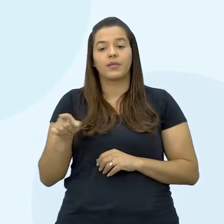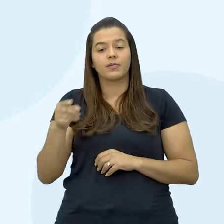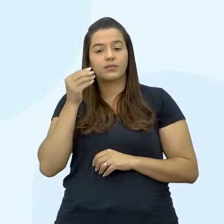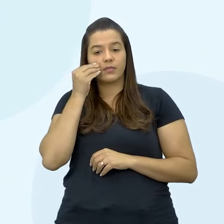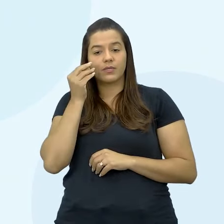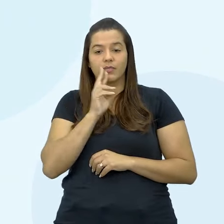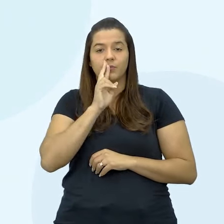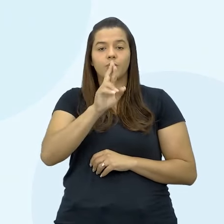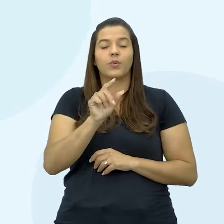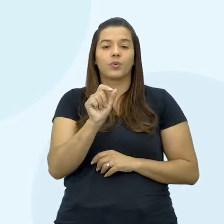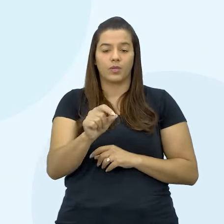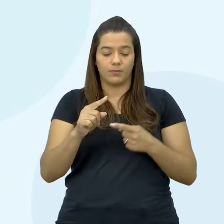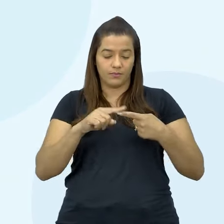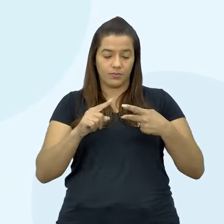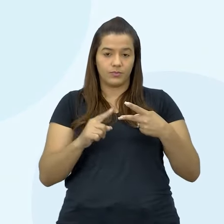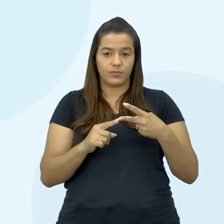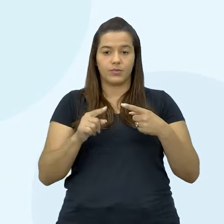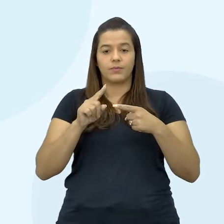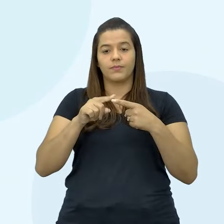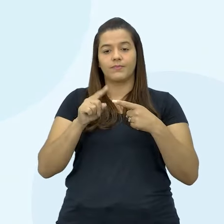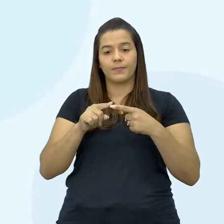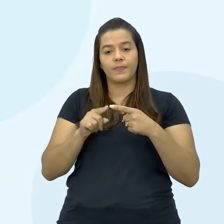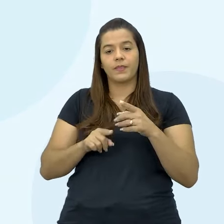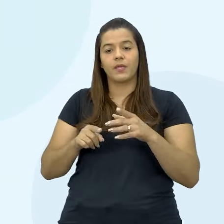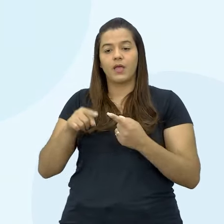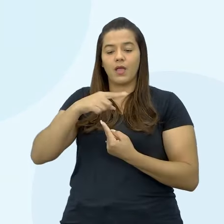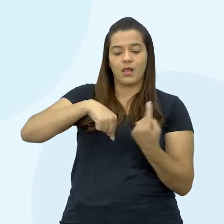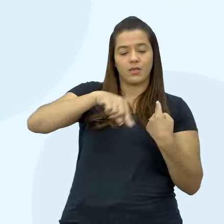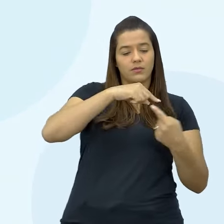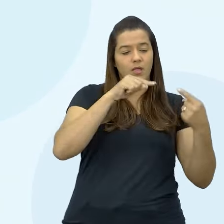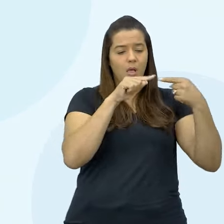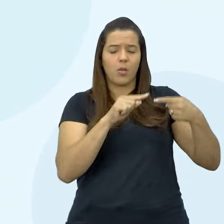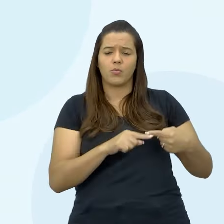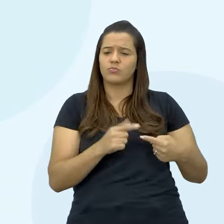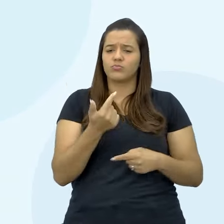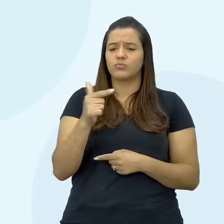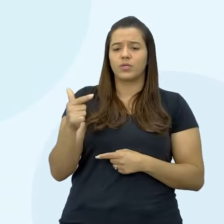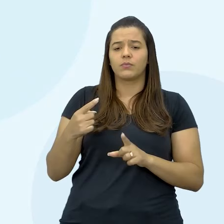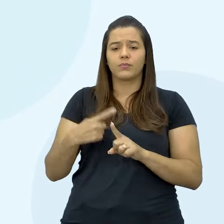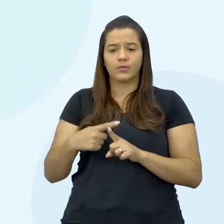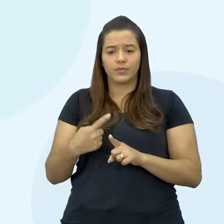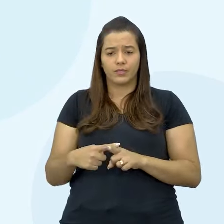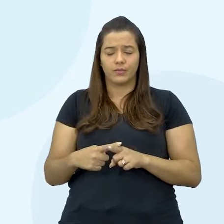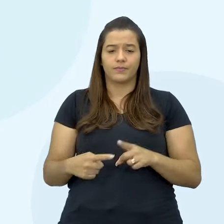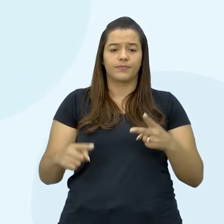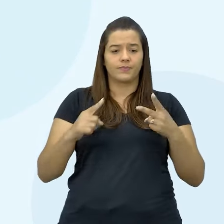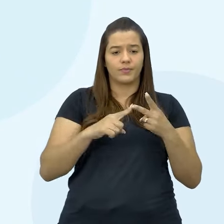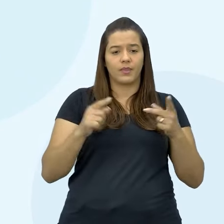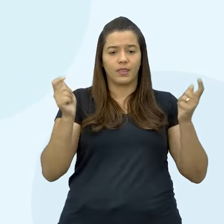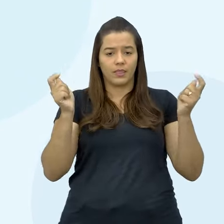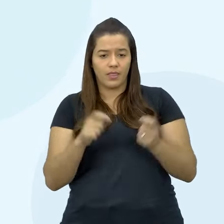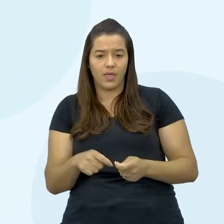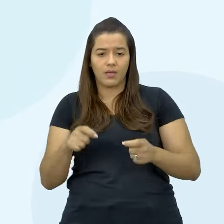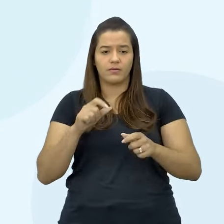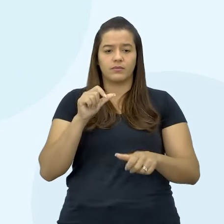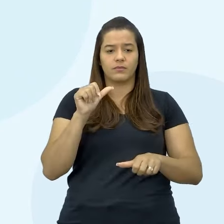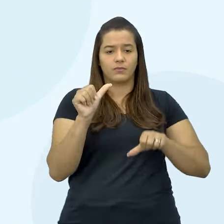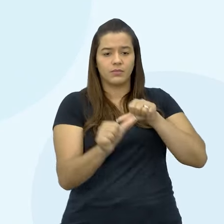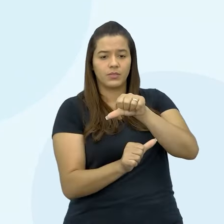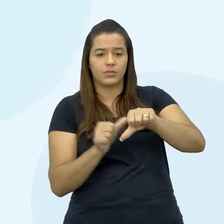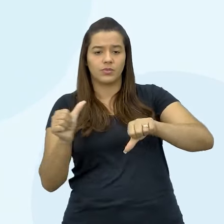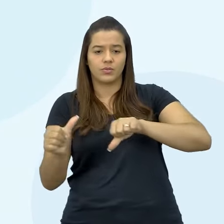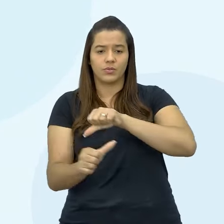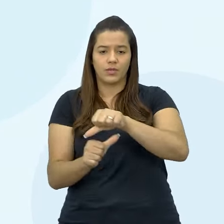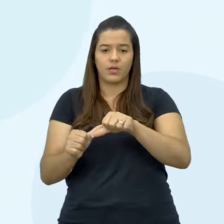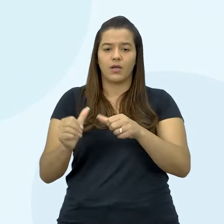que não há relação. É possível trocar alguma palavra de modo a estabelecer relação entre aquilo que eles